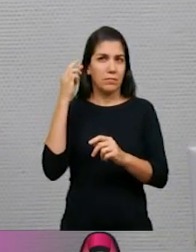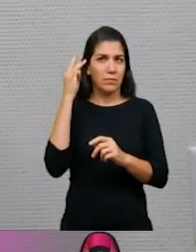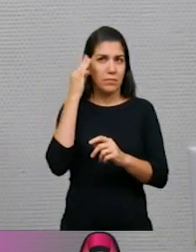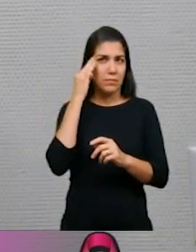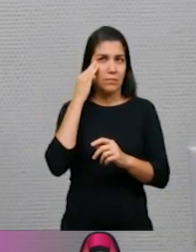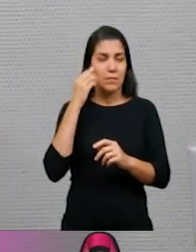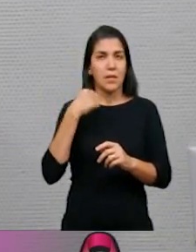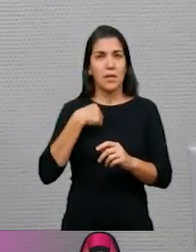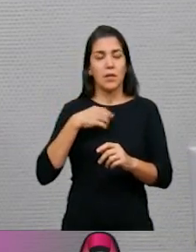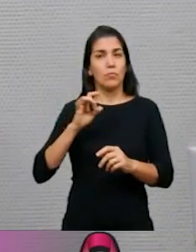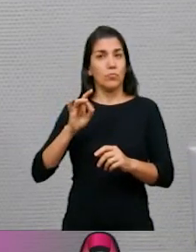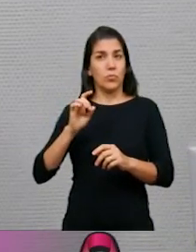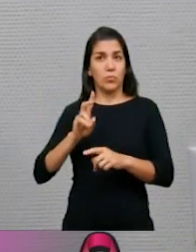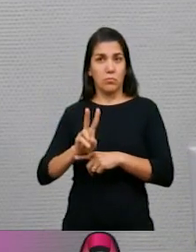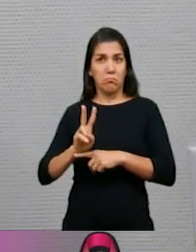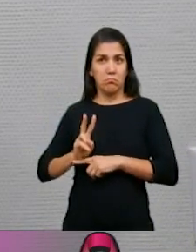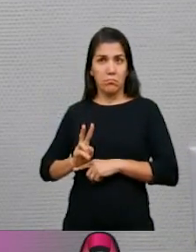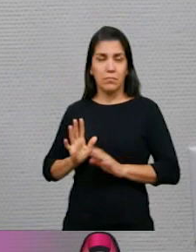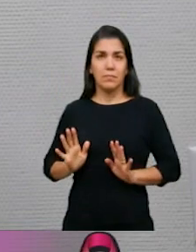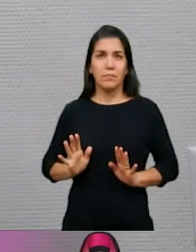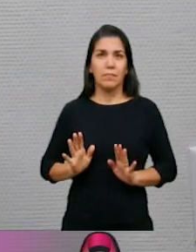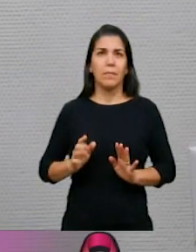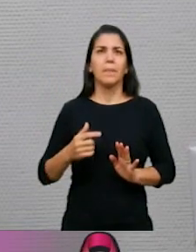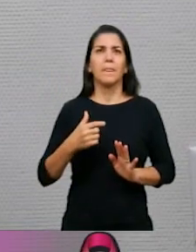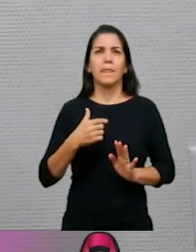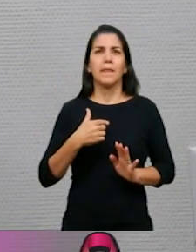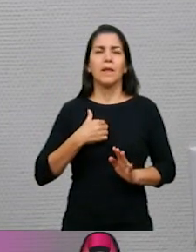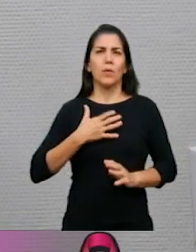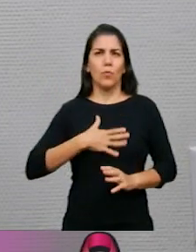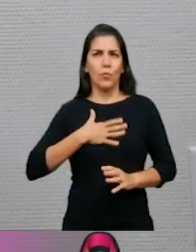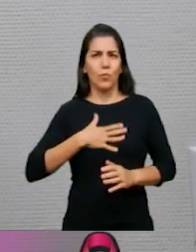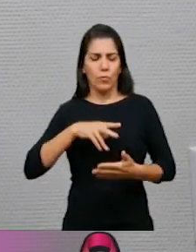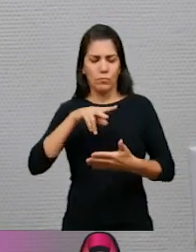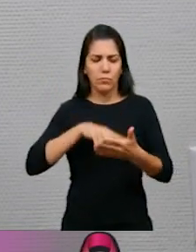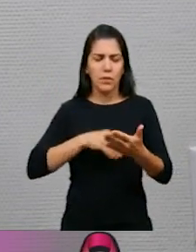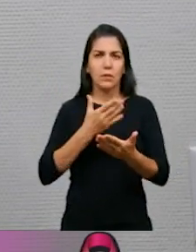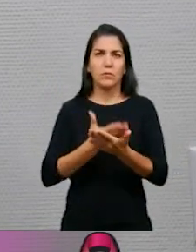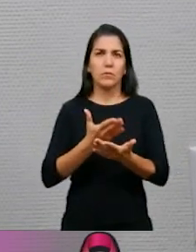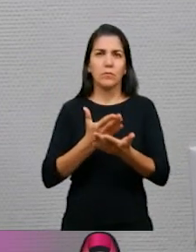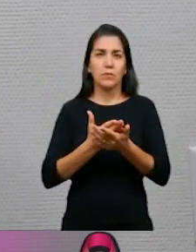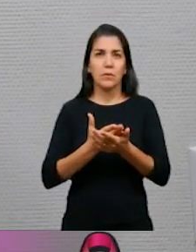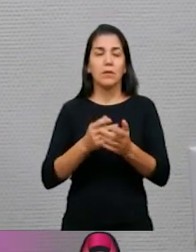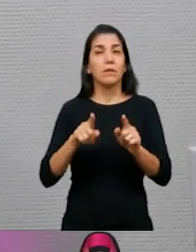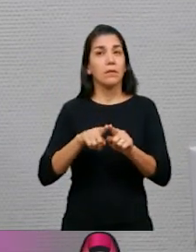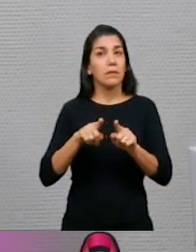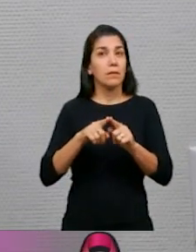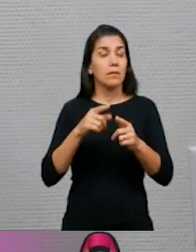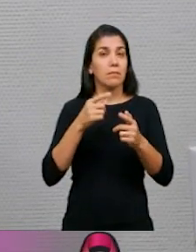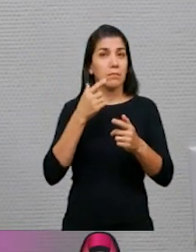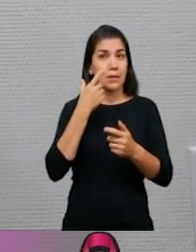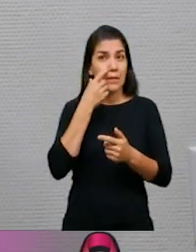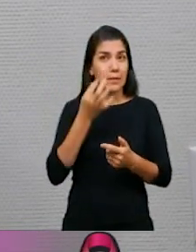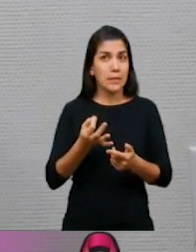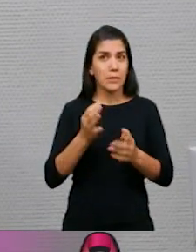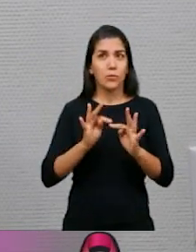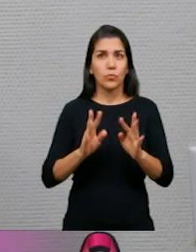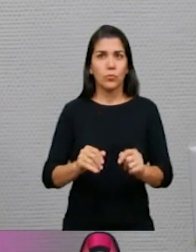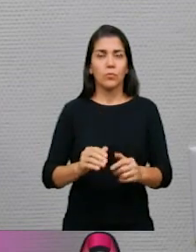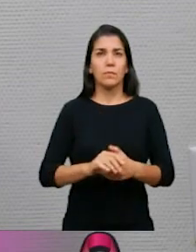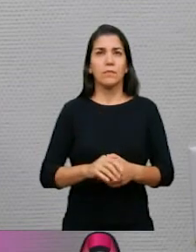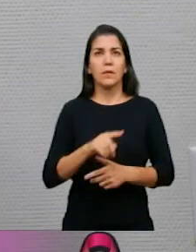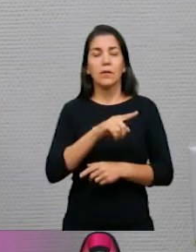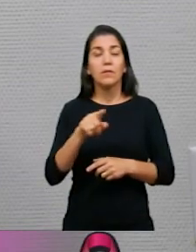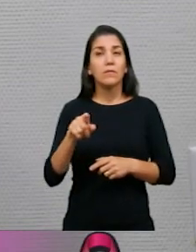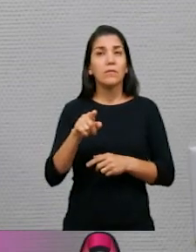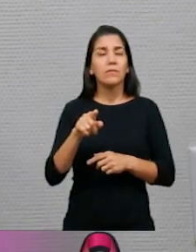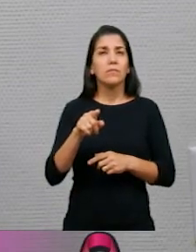defendendo, falando que eu gosto de filosofia e tal. Eu gosto de ler, sim, gosto de estudar e gosto de prestar atenção nas coisas, entendeu? O senhor, inclusive, disse aqui